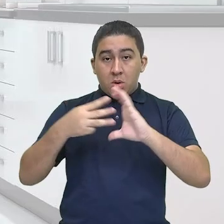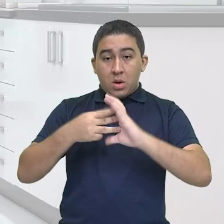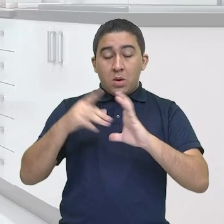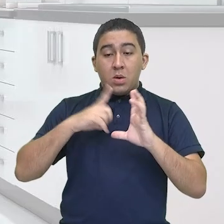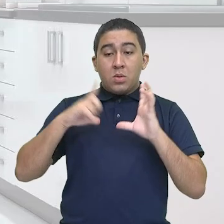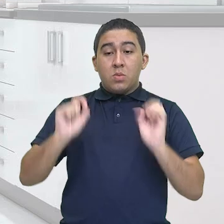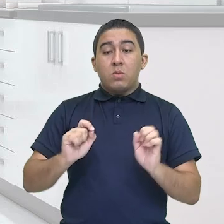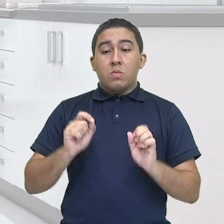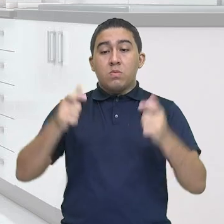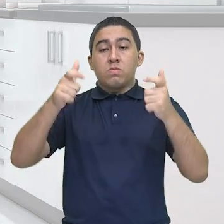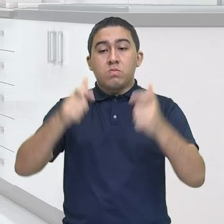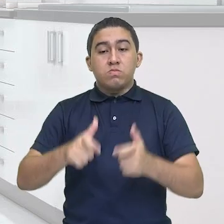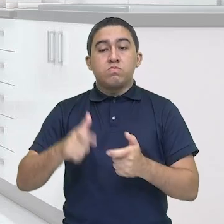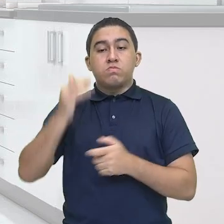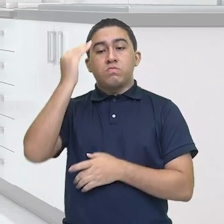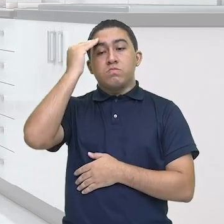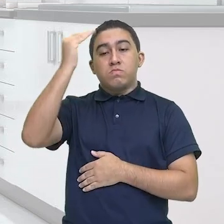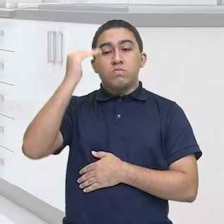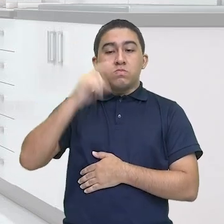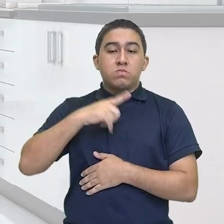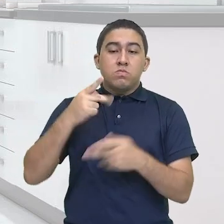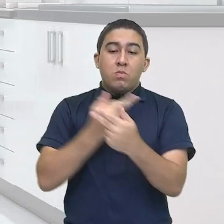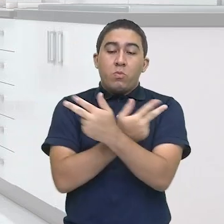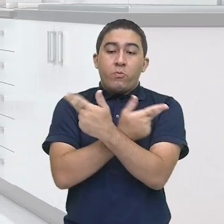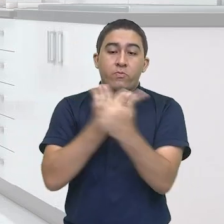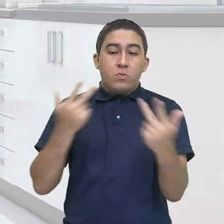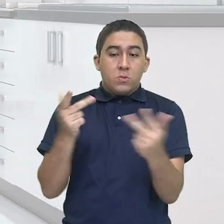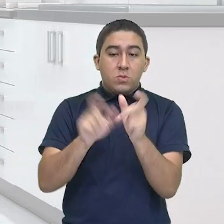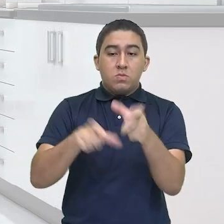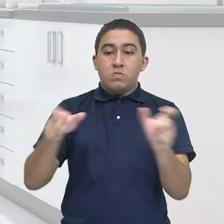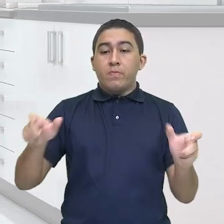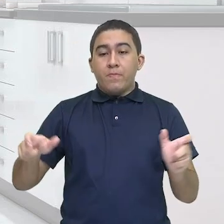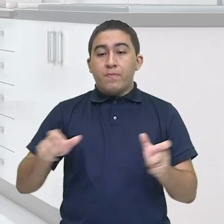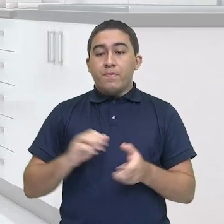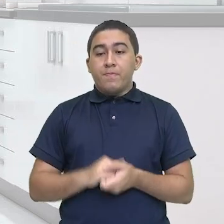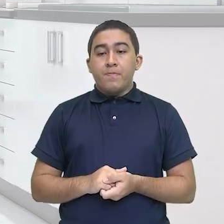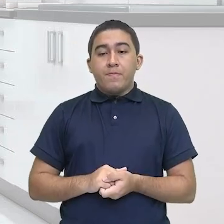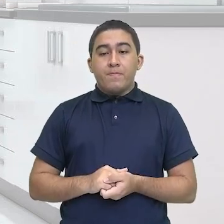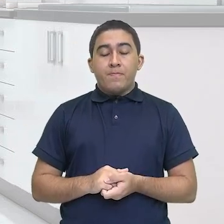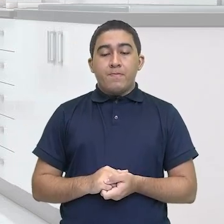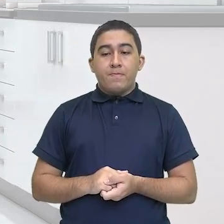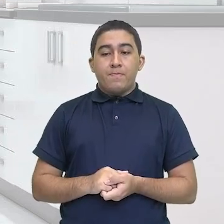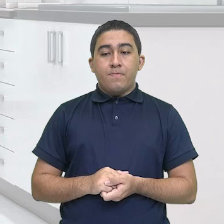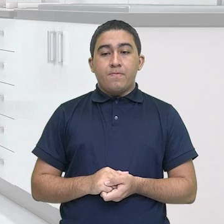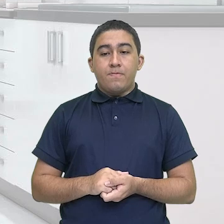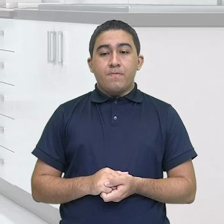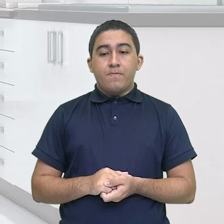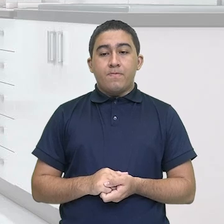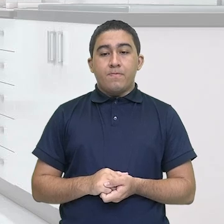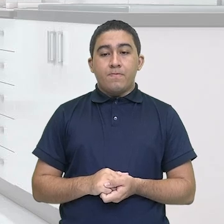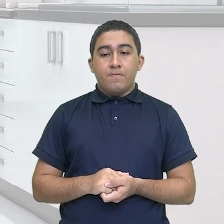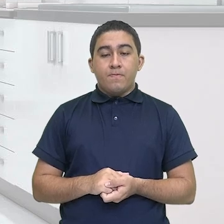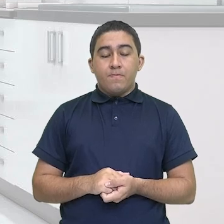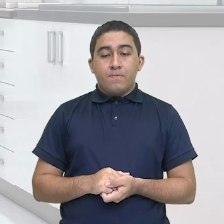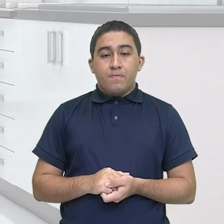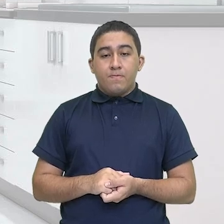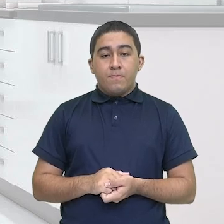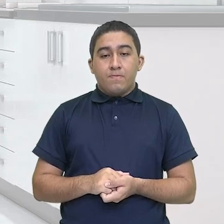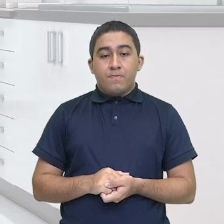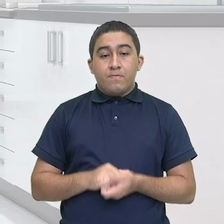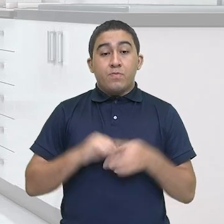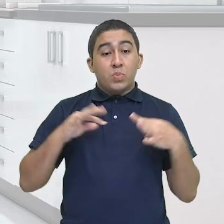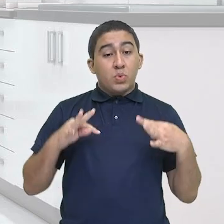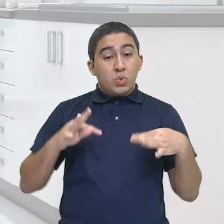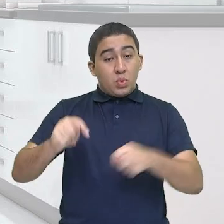está presente em várias espécies, né, de seres vivos. Tá? E todos